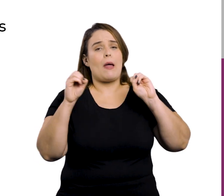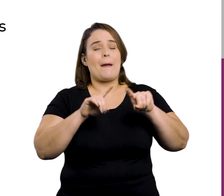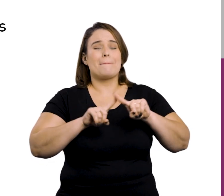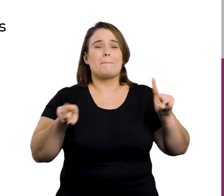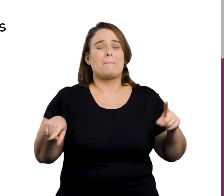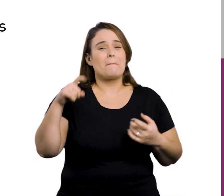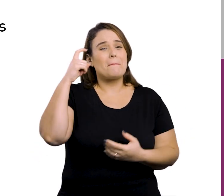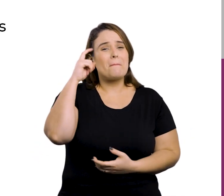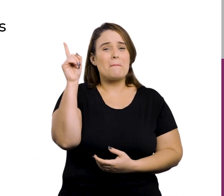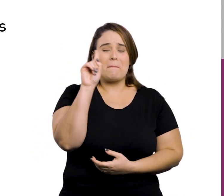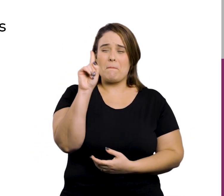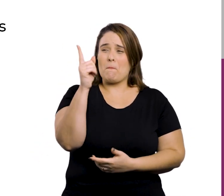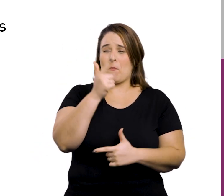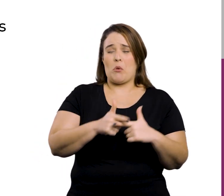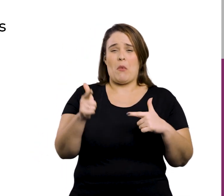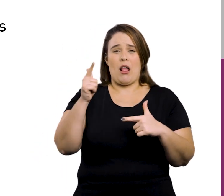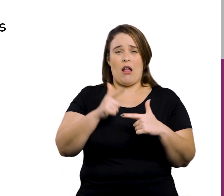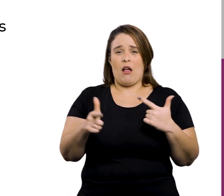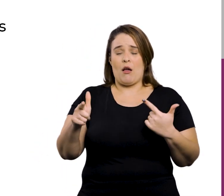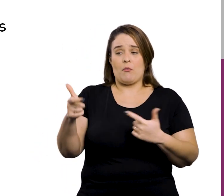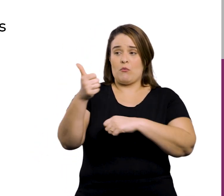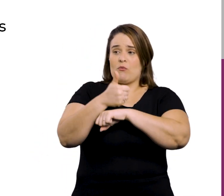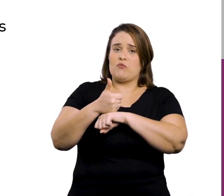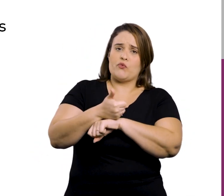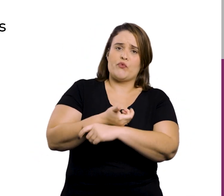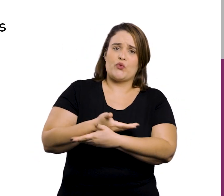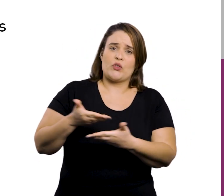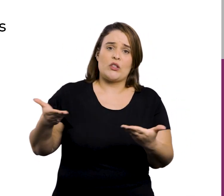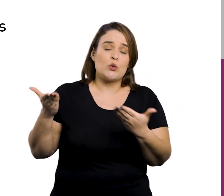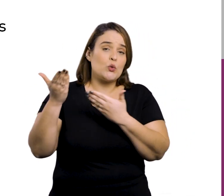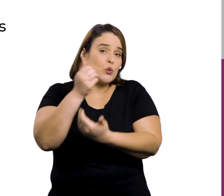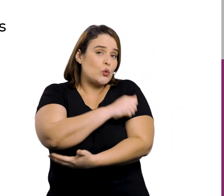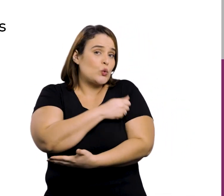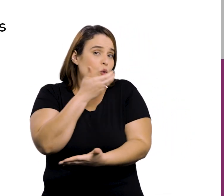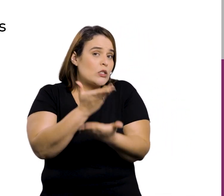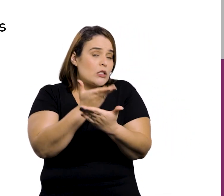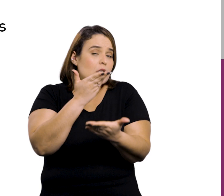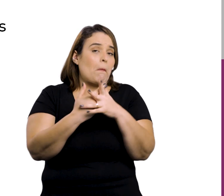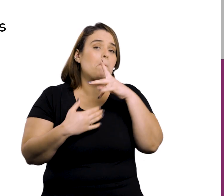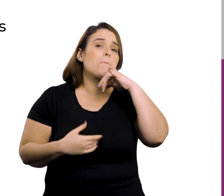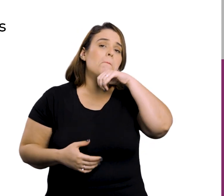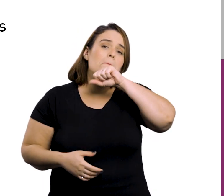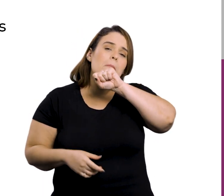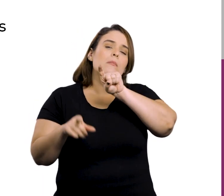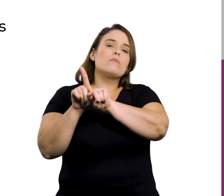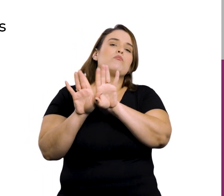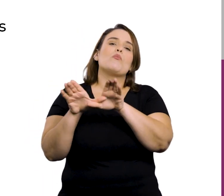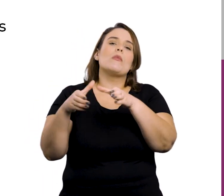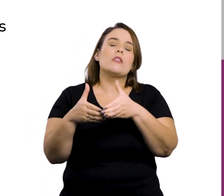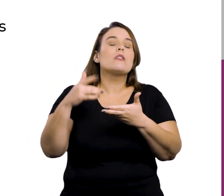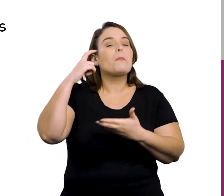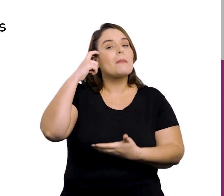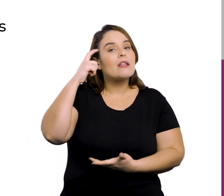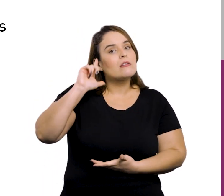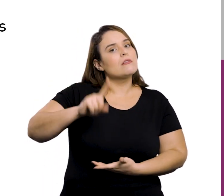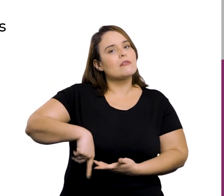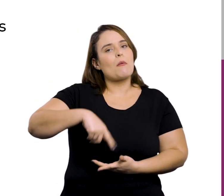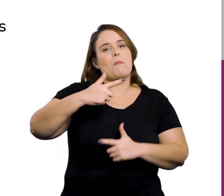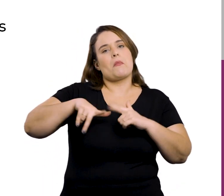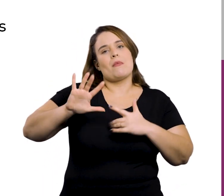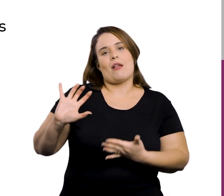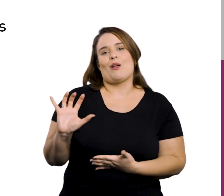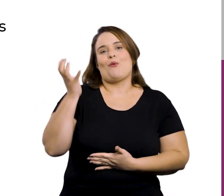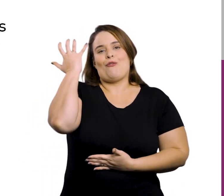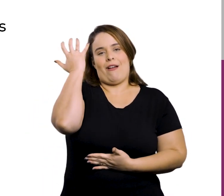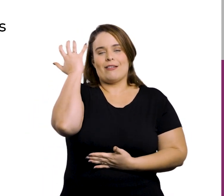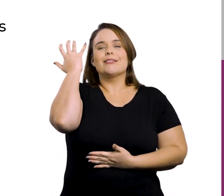sempre é vista como um problema por parte das e dos profissionais, estudantes, pais e comunidade, que acreditam ser essa